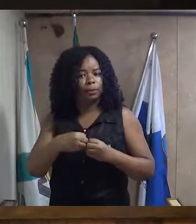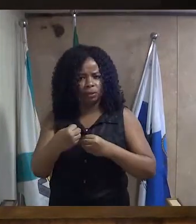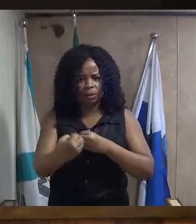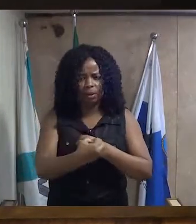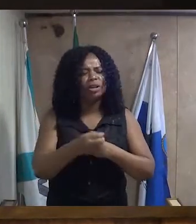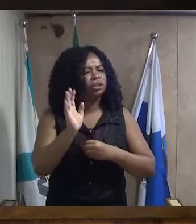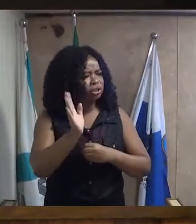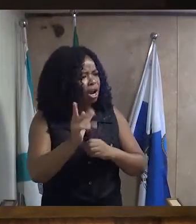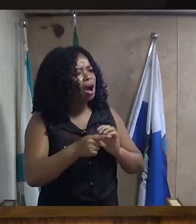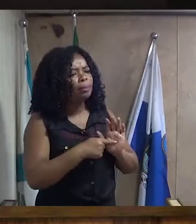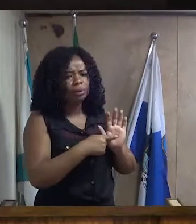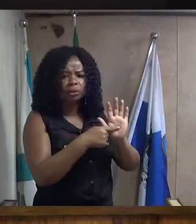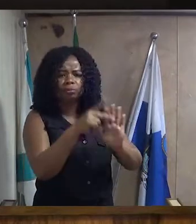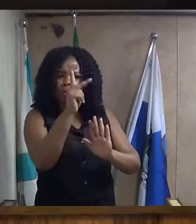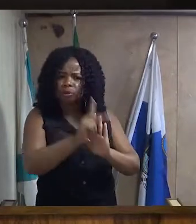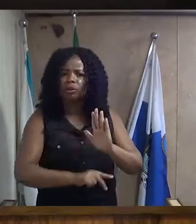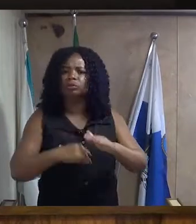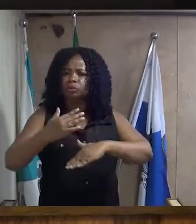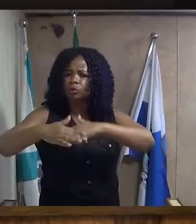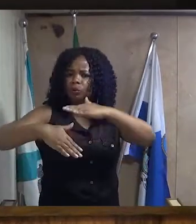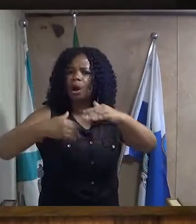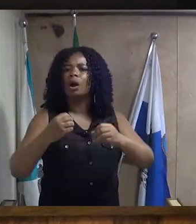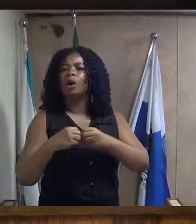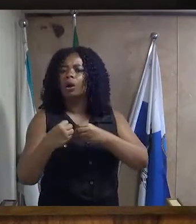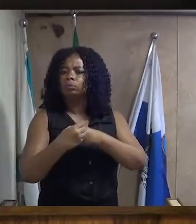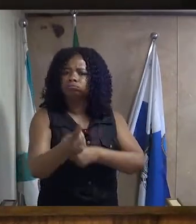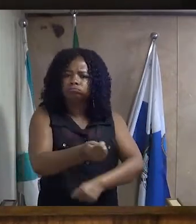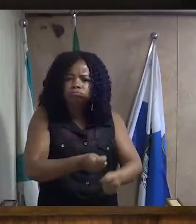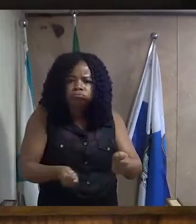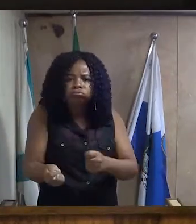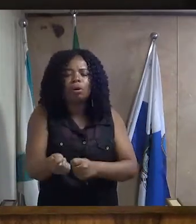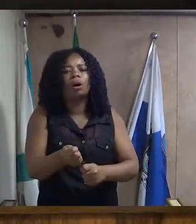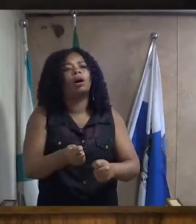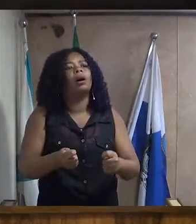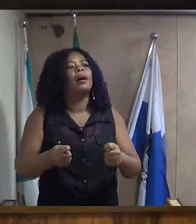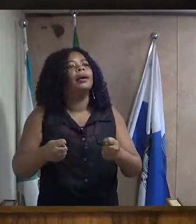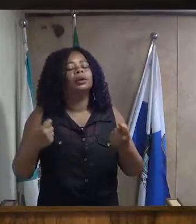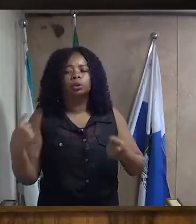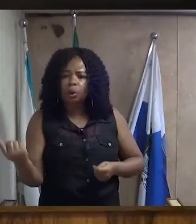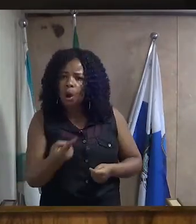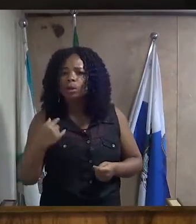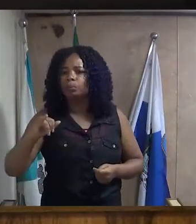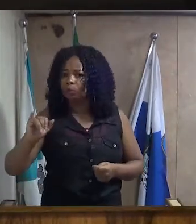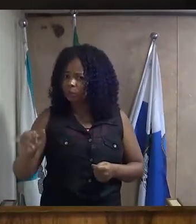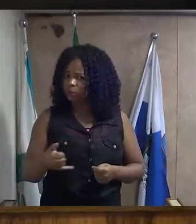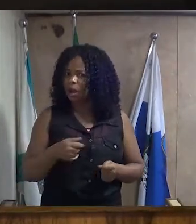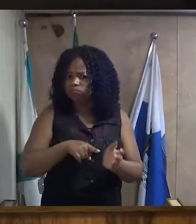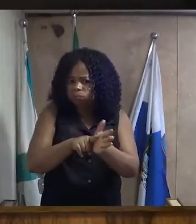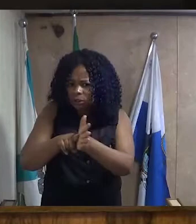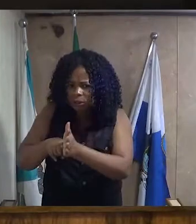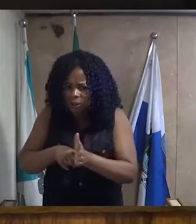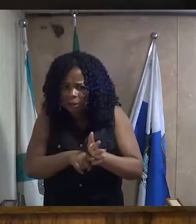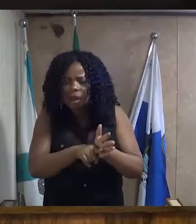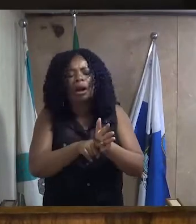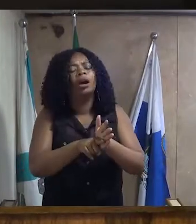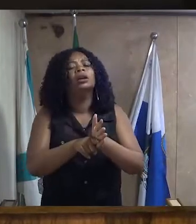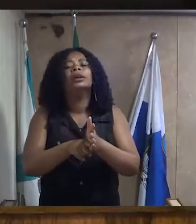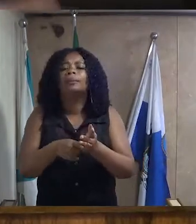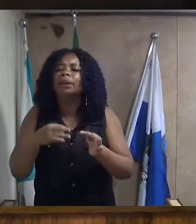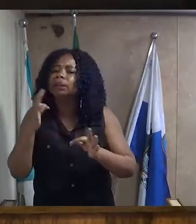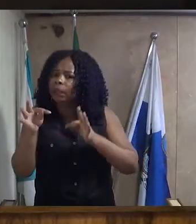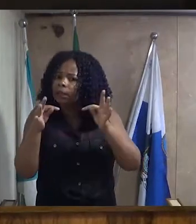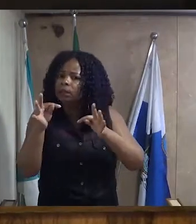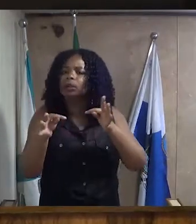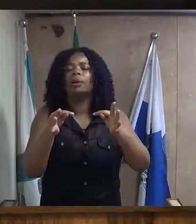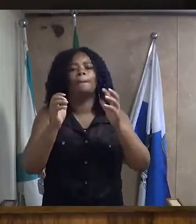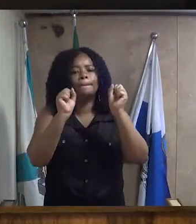apresentou um projeto de desenvolvimento econômico na cidade do Rio de Caxias e vamos aproveitar esse excelente estudo. Além da análise técnica, vamos